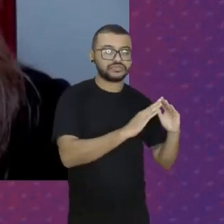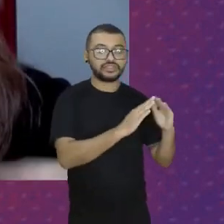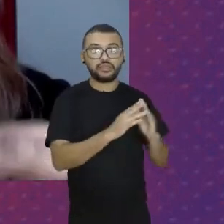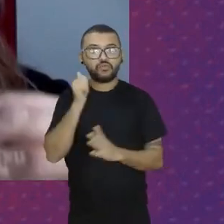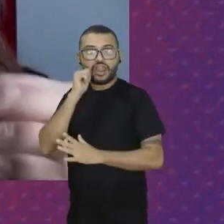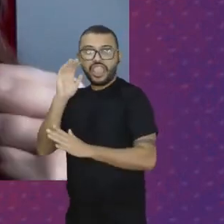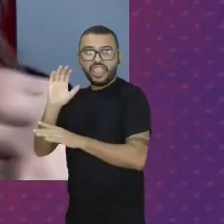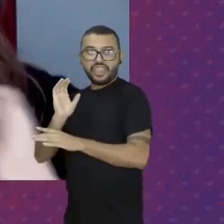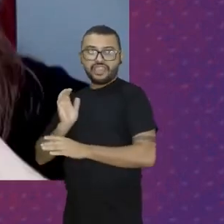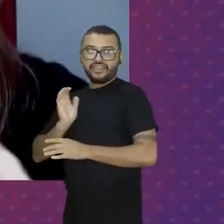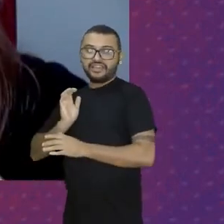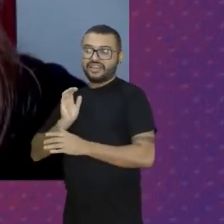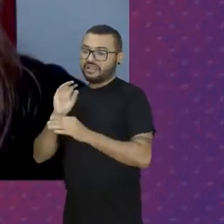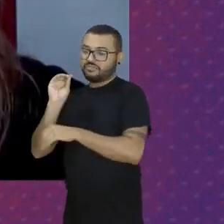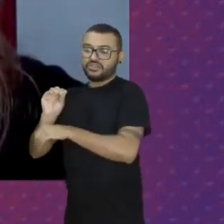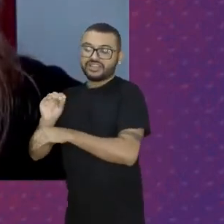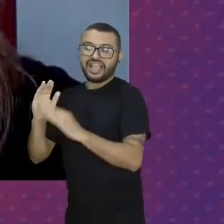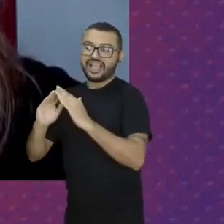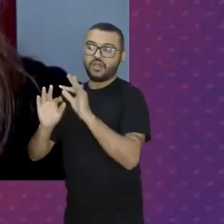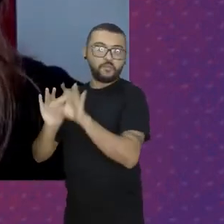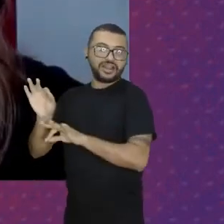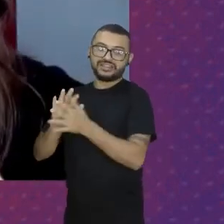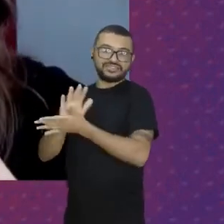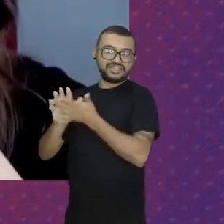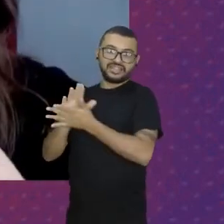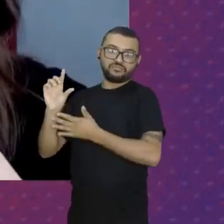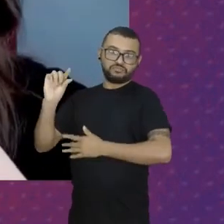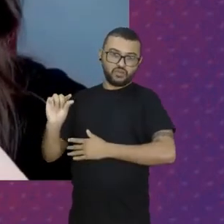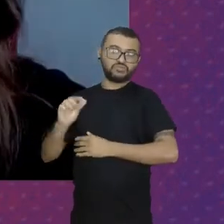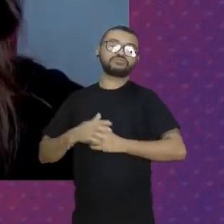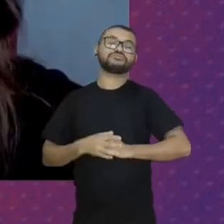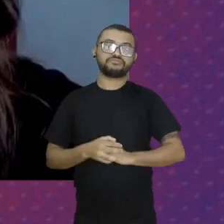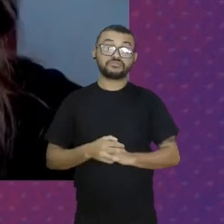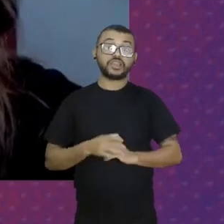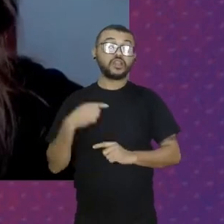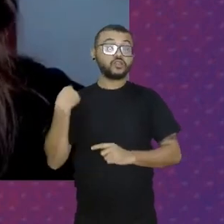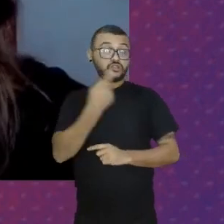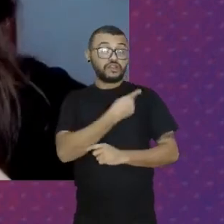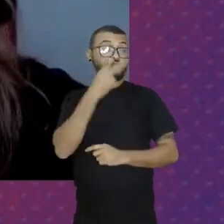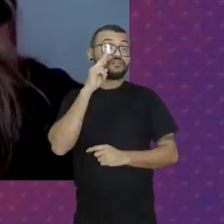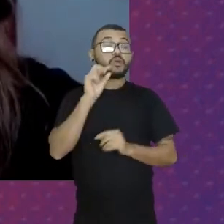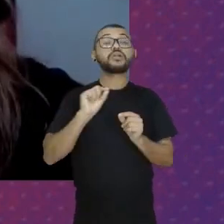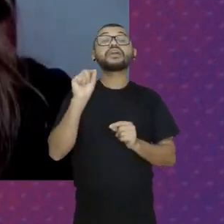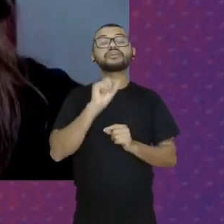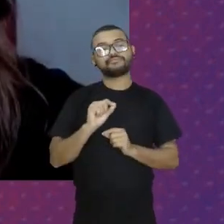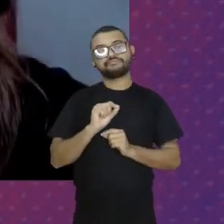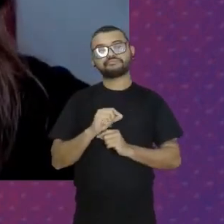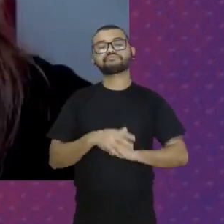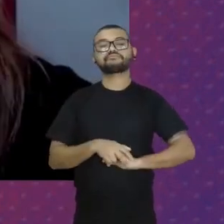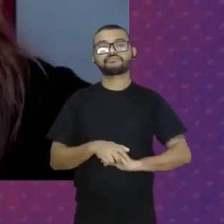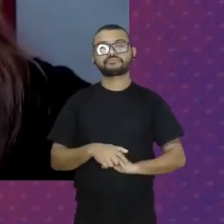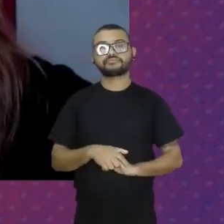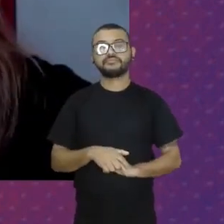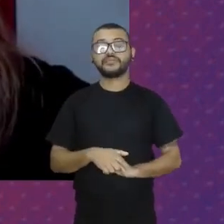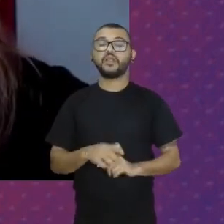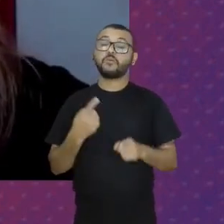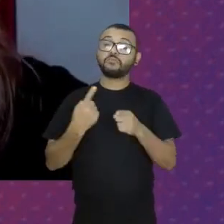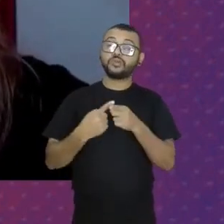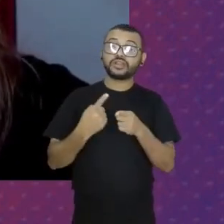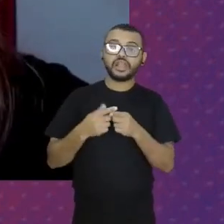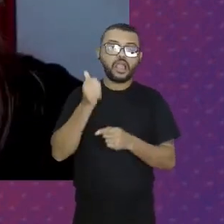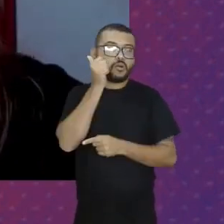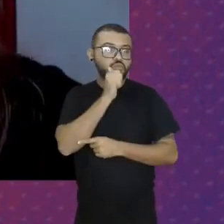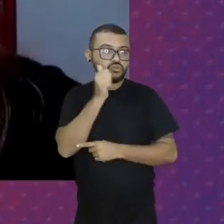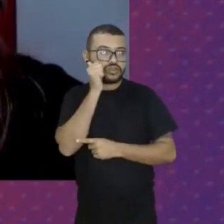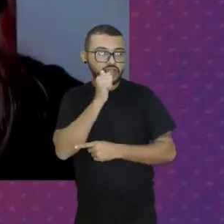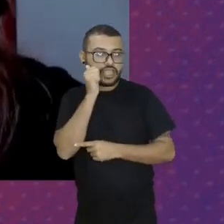ricas. E aí, no caso brasileiro, principalmente, é importante a gente ver por que é isso, né? Porque as